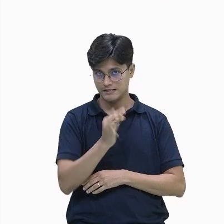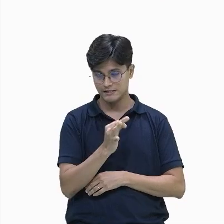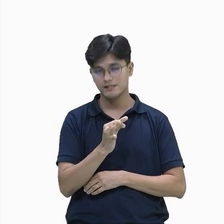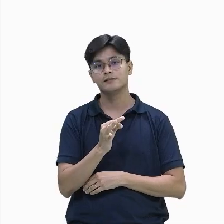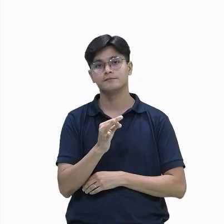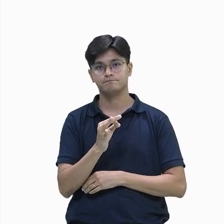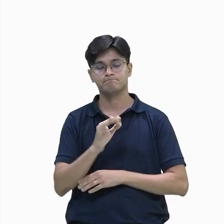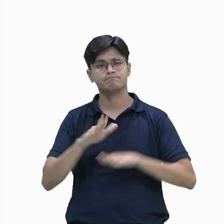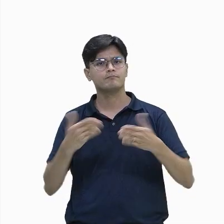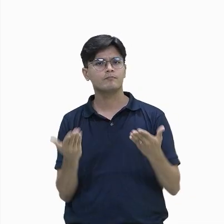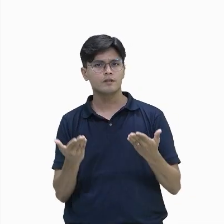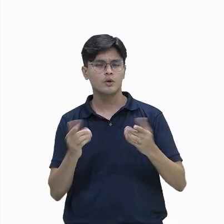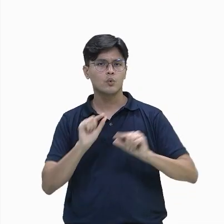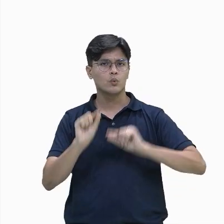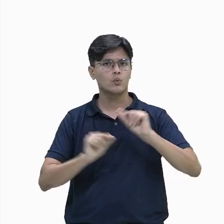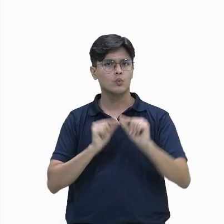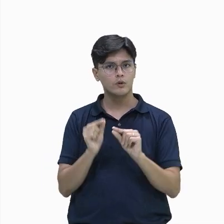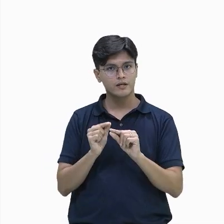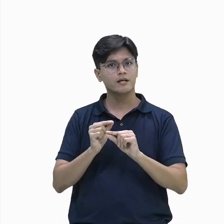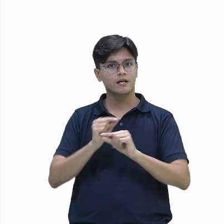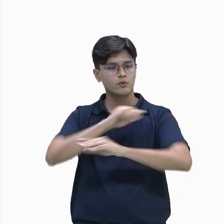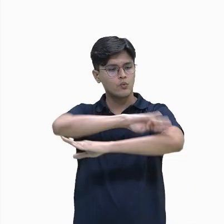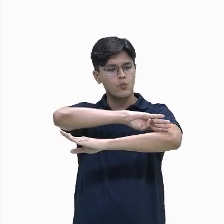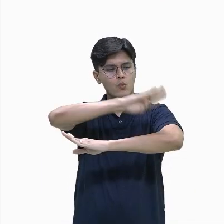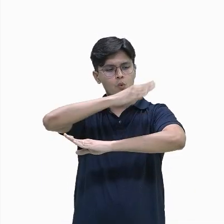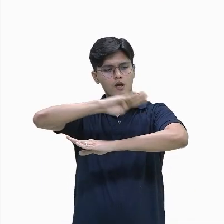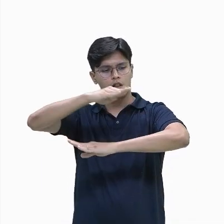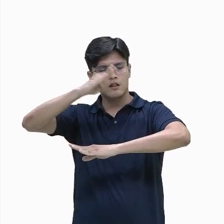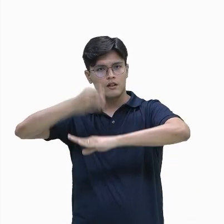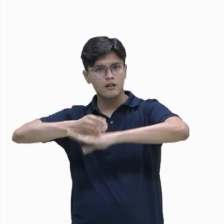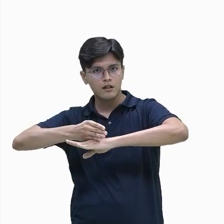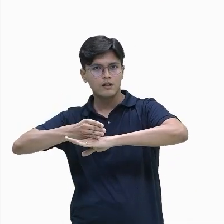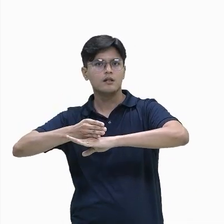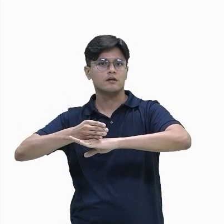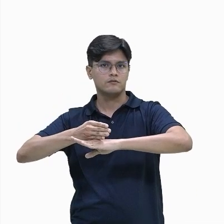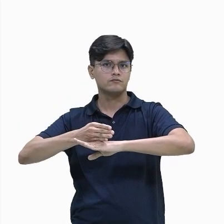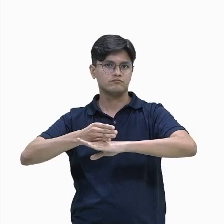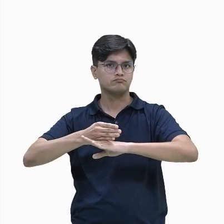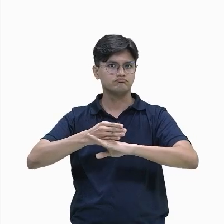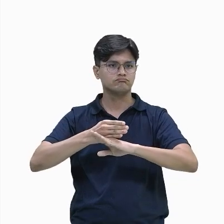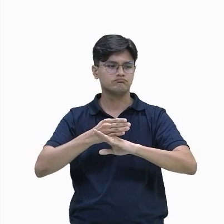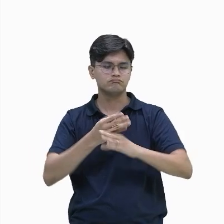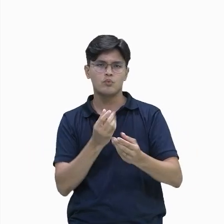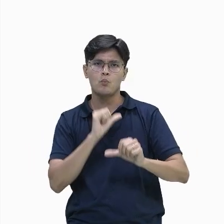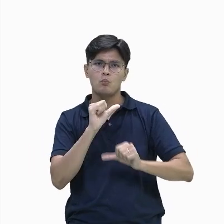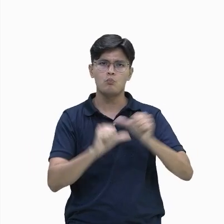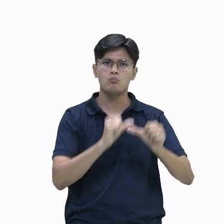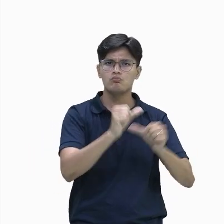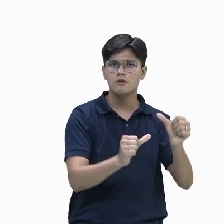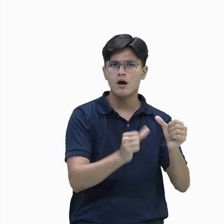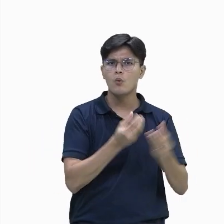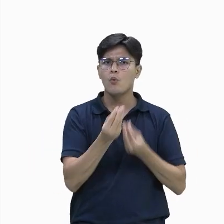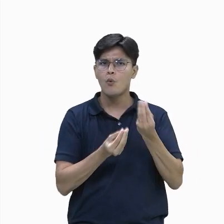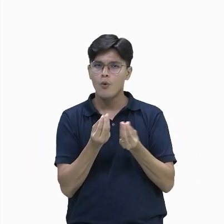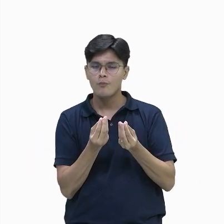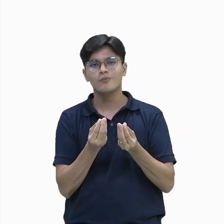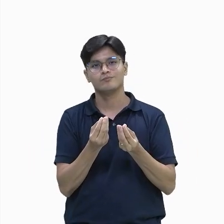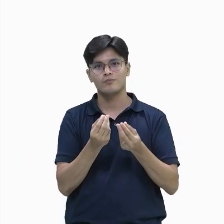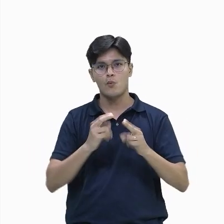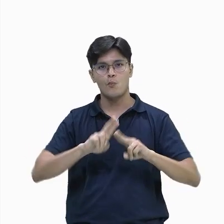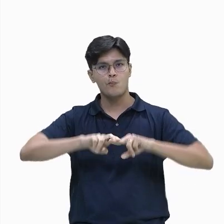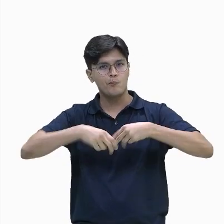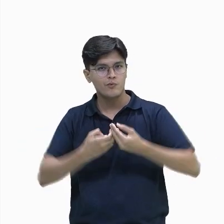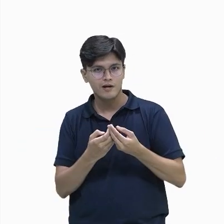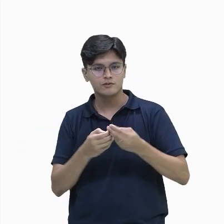relevo, ele acaba sendo moldado por conta, né, do tectonismo, que já são ali as placas